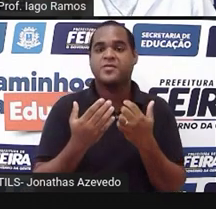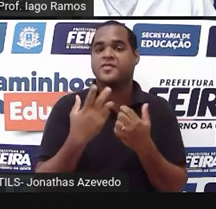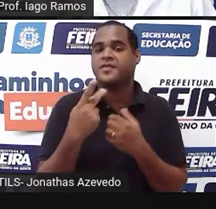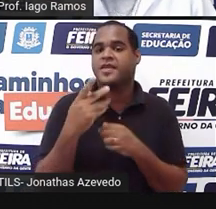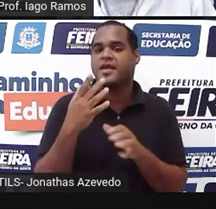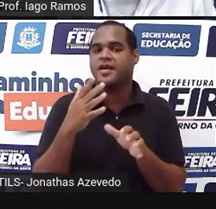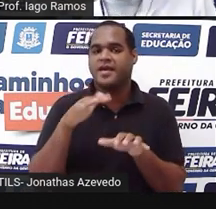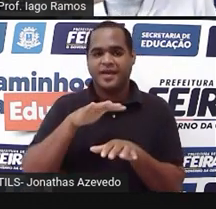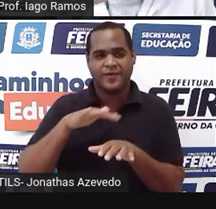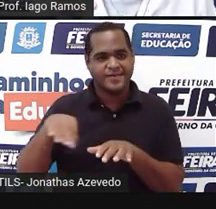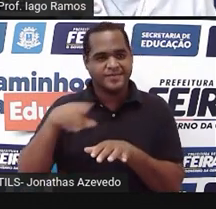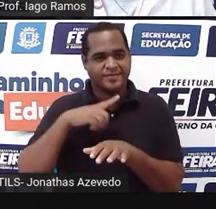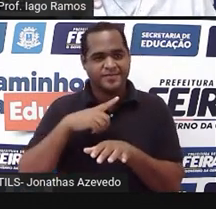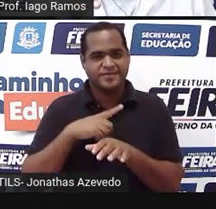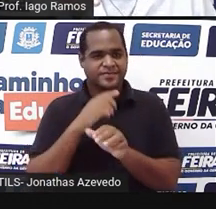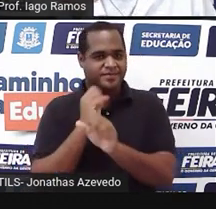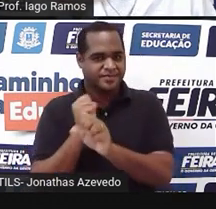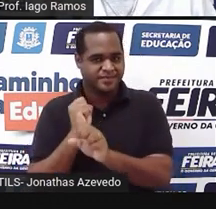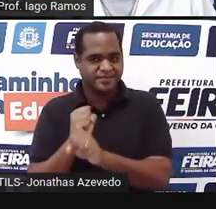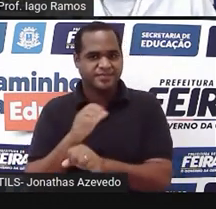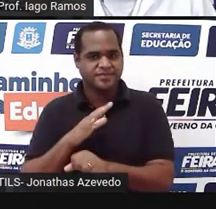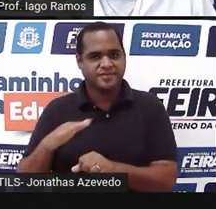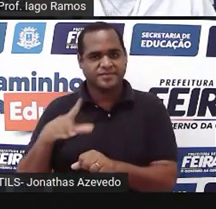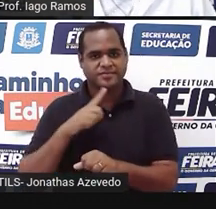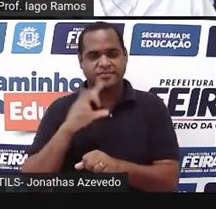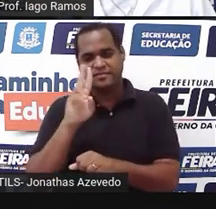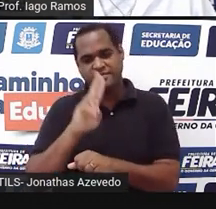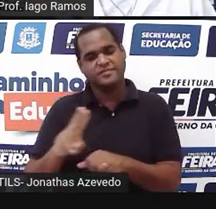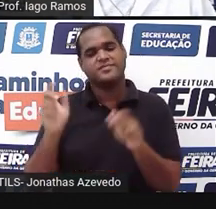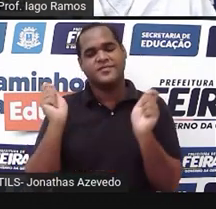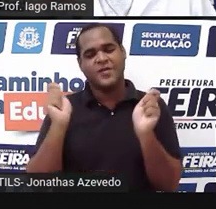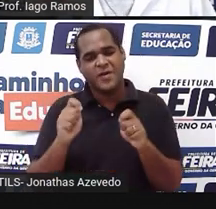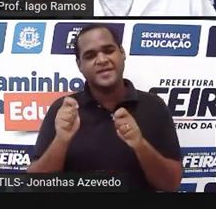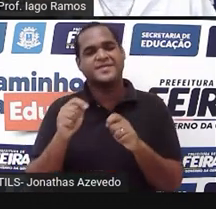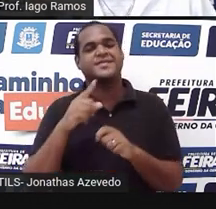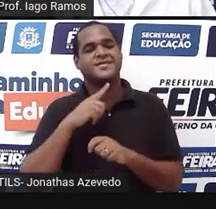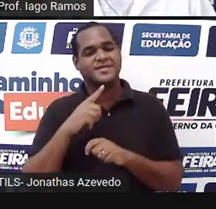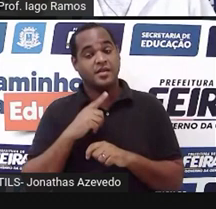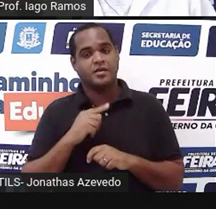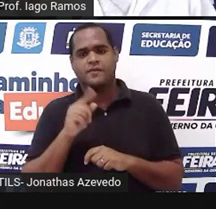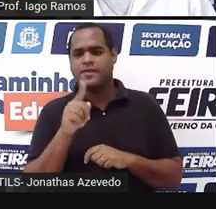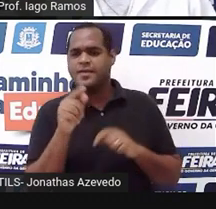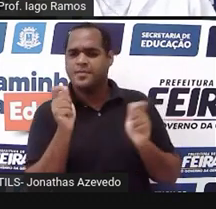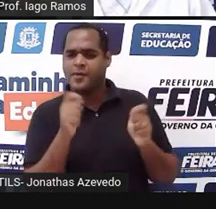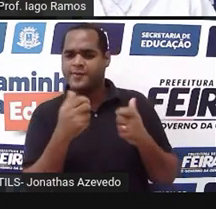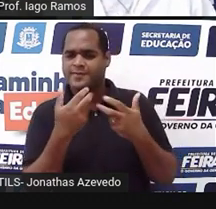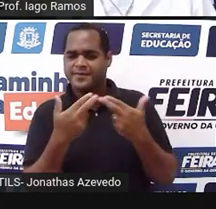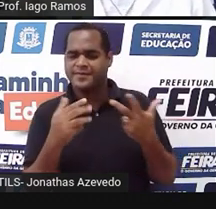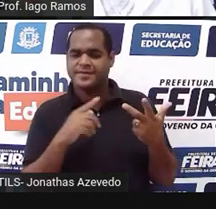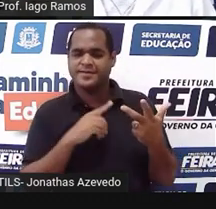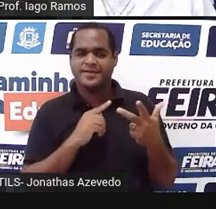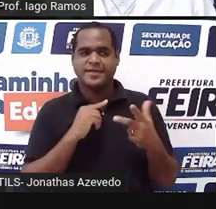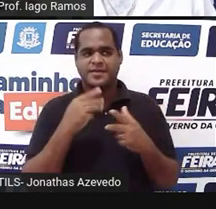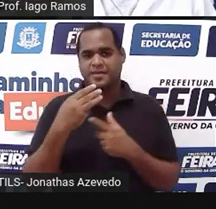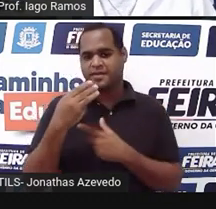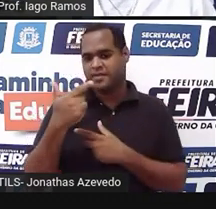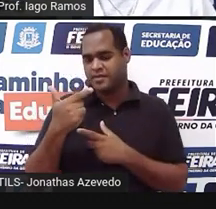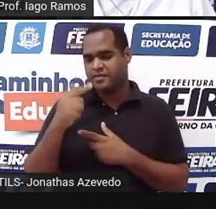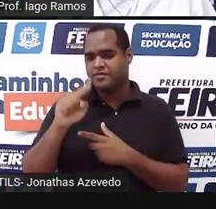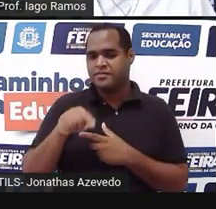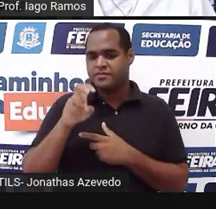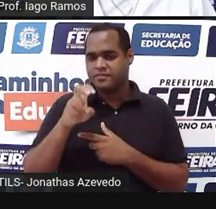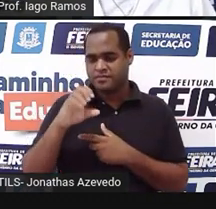a área essa mesma área do trapézio usando a fórmula Sinhá e você vai ver que vai dar os mesmos